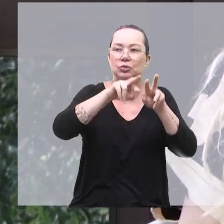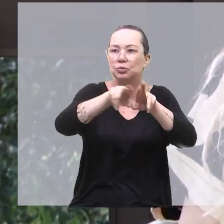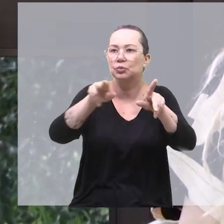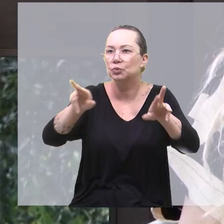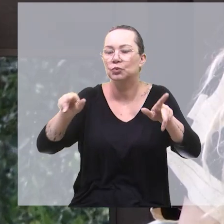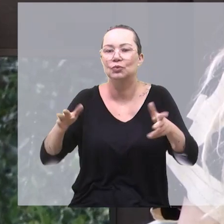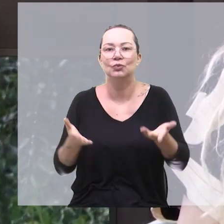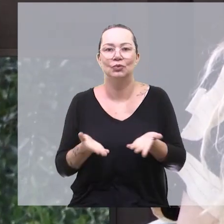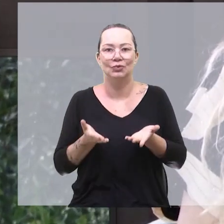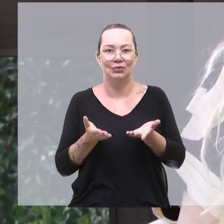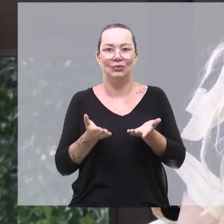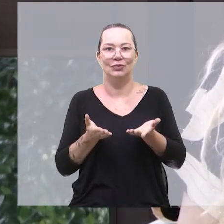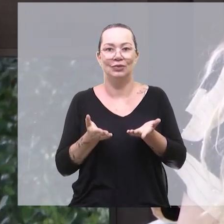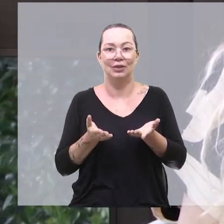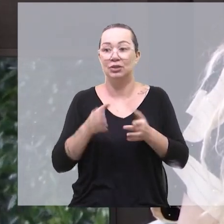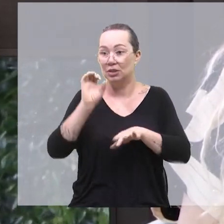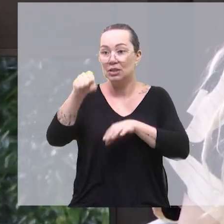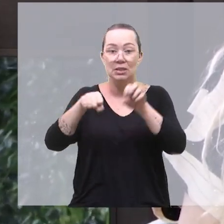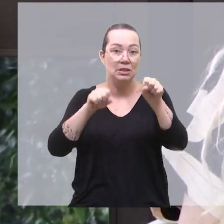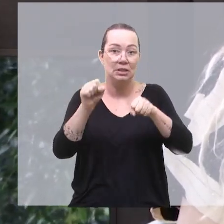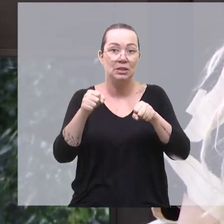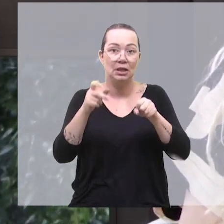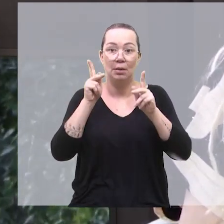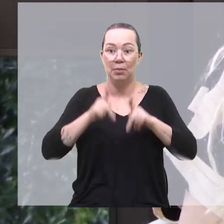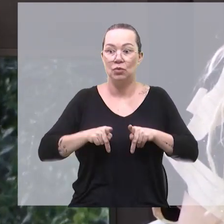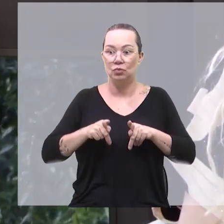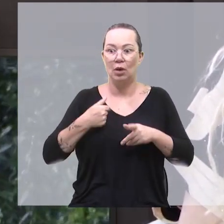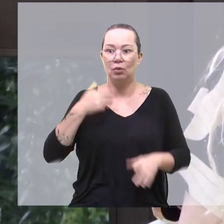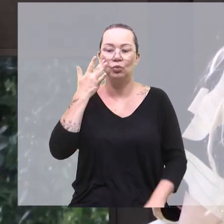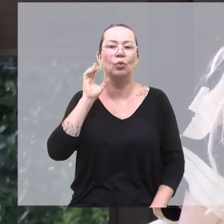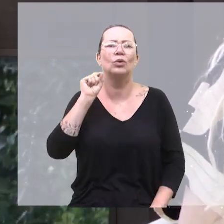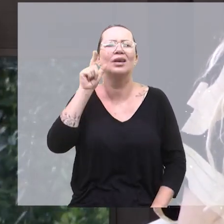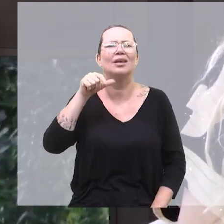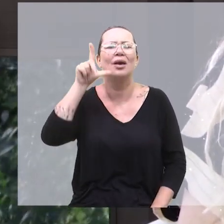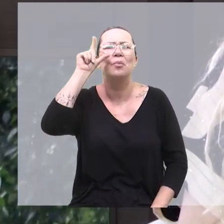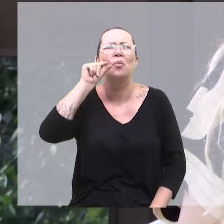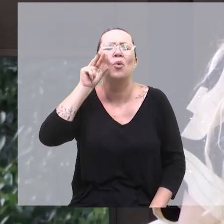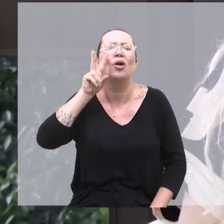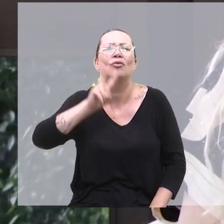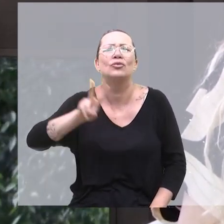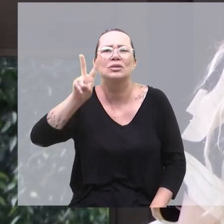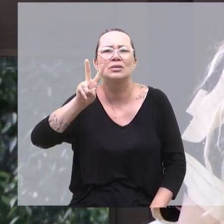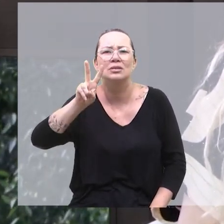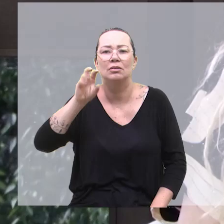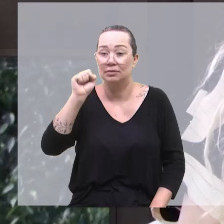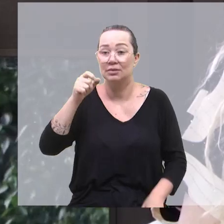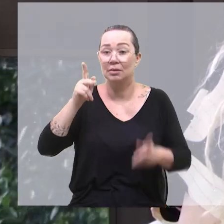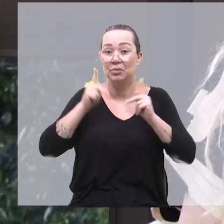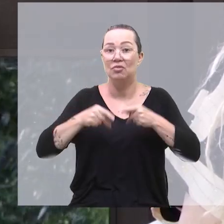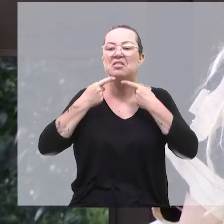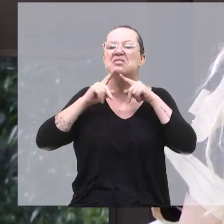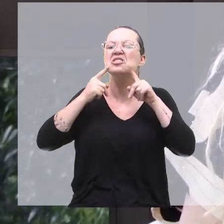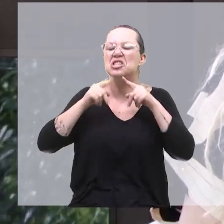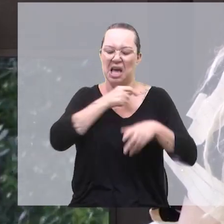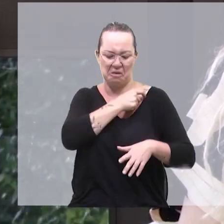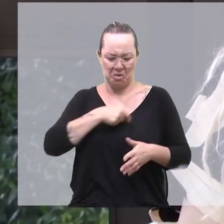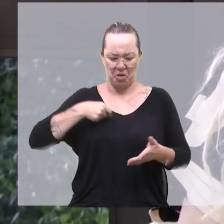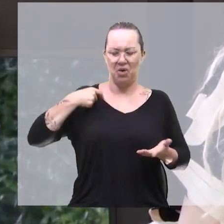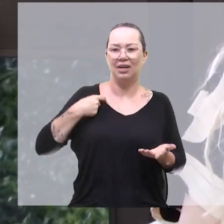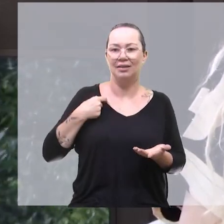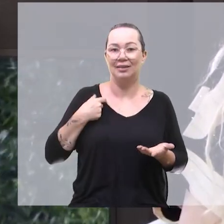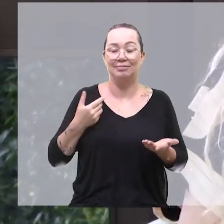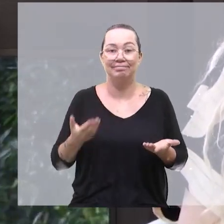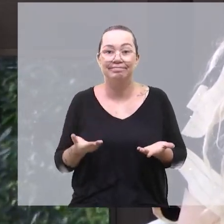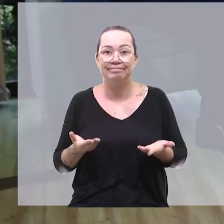de situação. E sim, as pessoas não sabem o que é baixa visão. Sim, as pessoas vão criticar que o cordão vai ser,